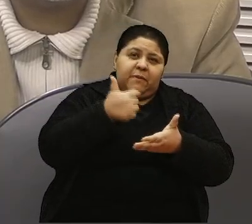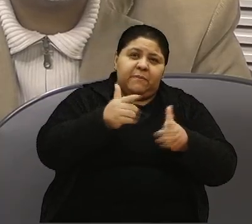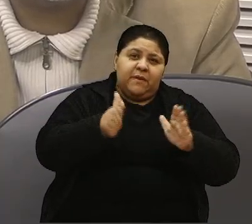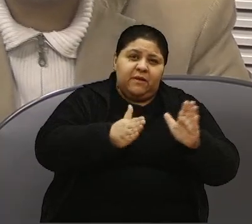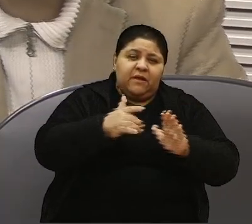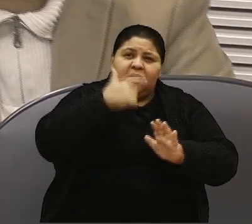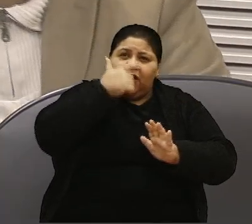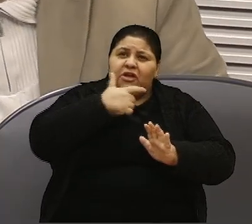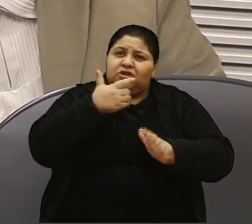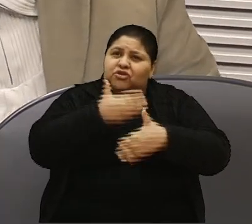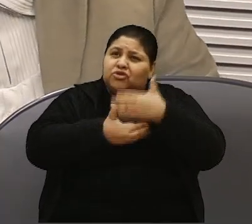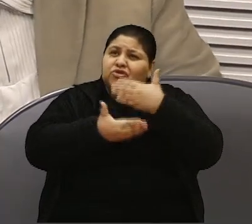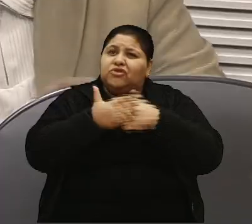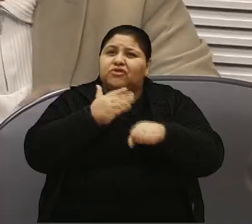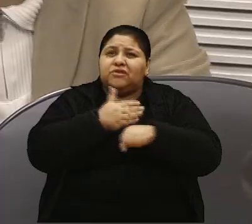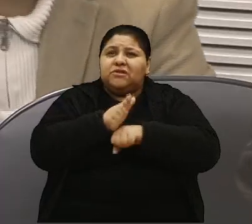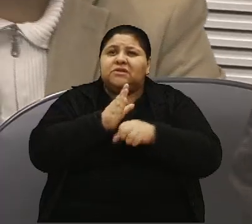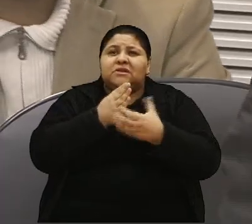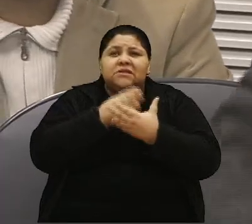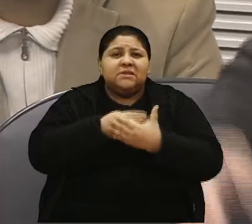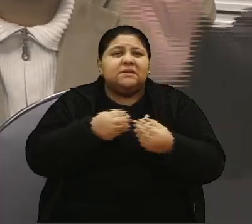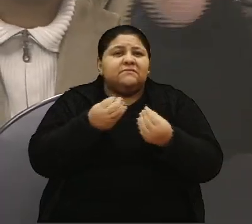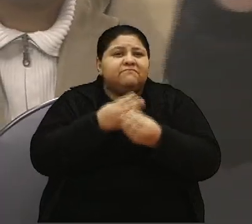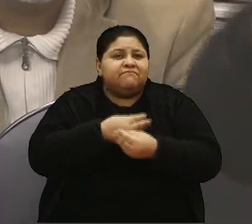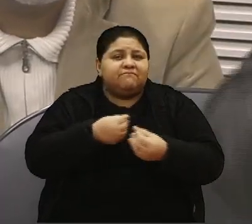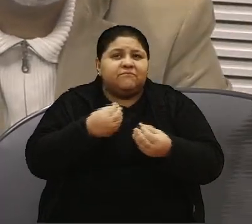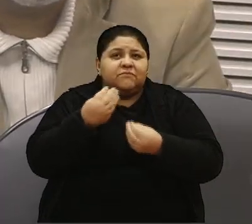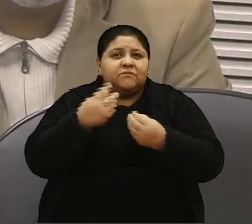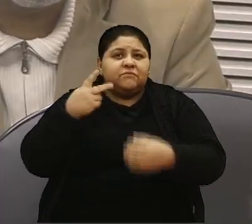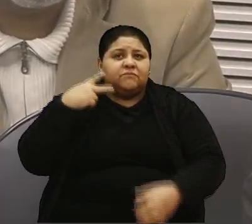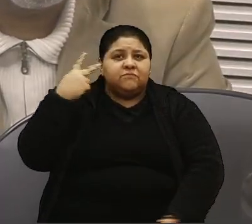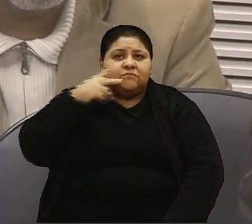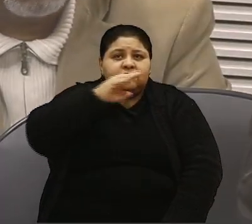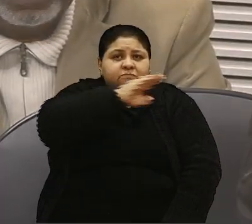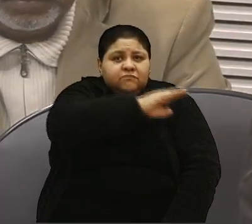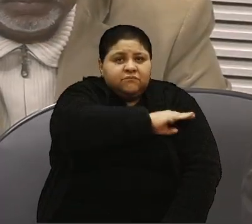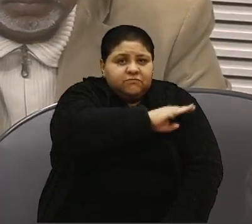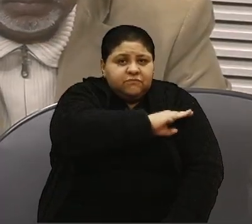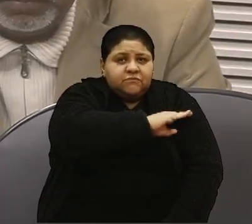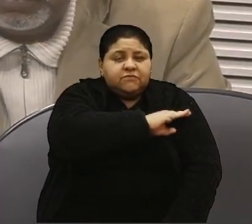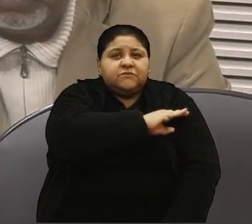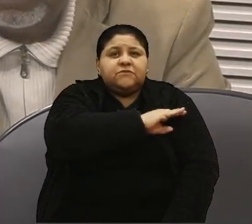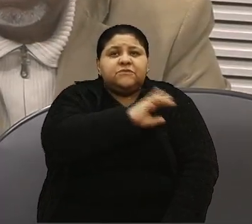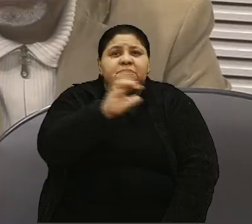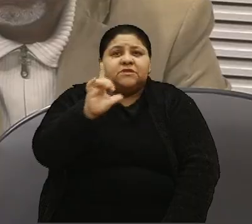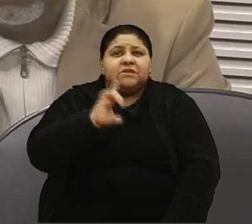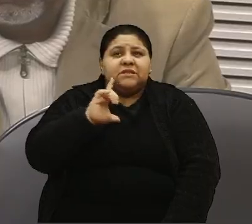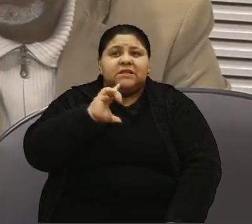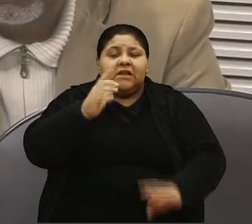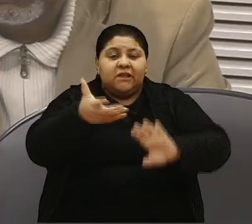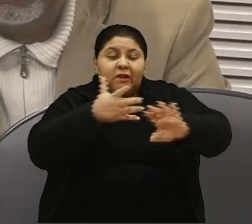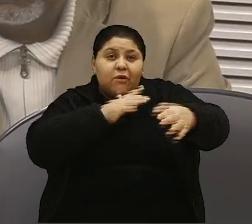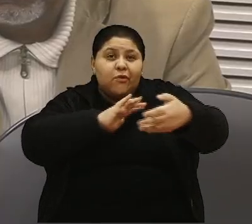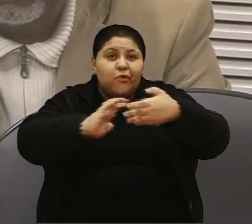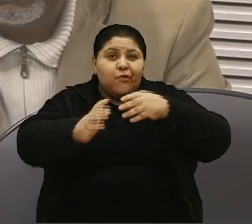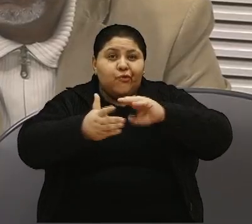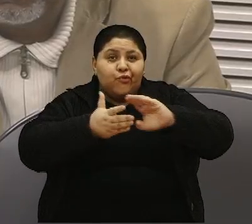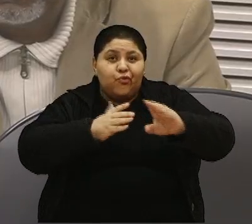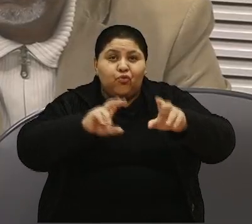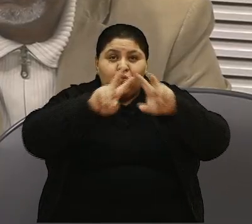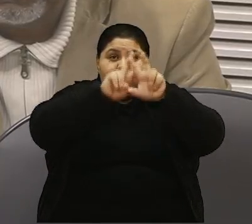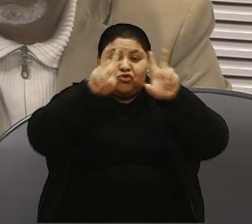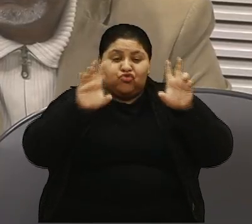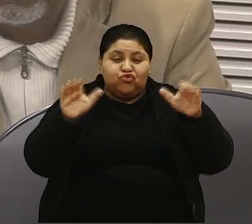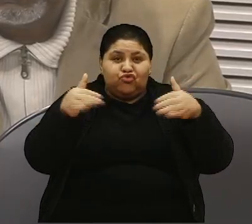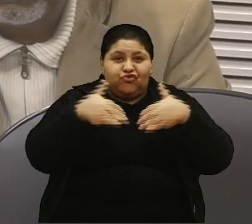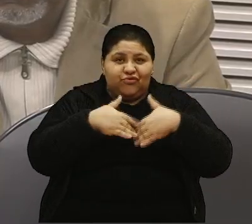acaba se envolvendo e se sensibilizando e, como diz o vereador Ramon, capitão Ramon, tendo a empatia com a causa do autismo,